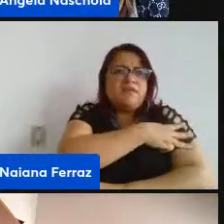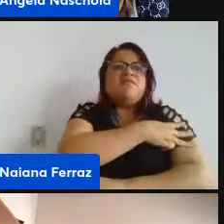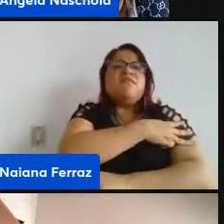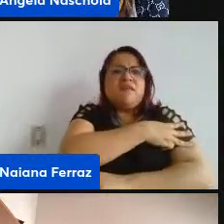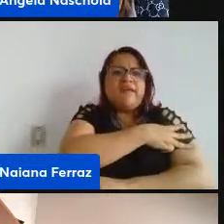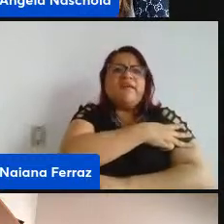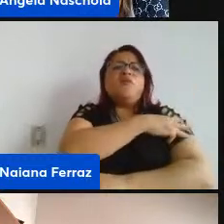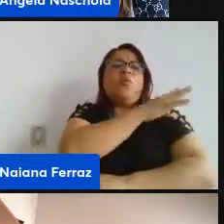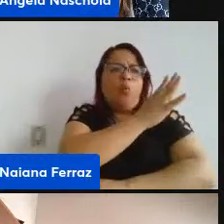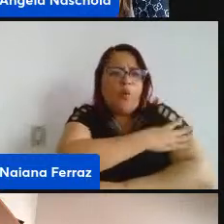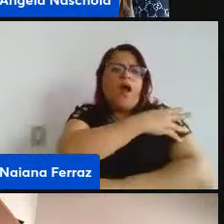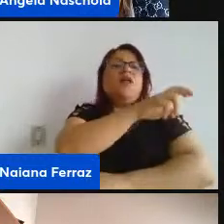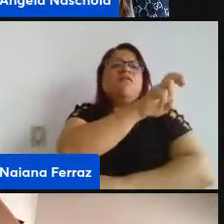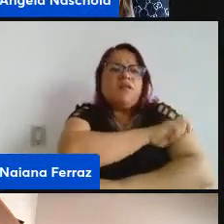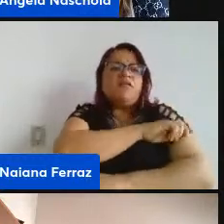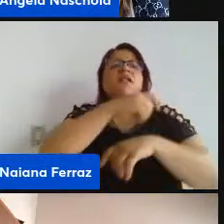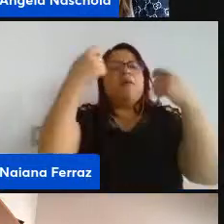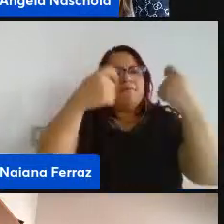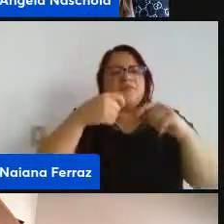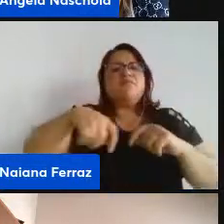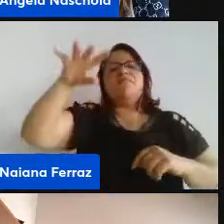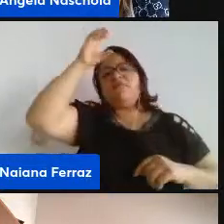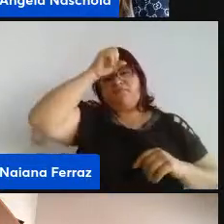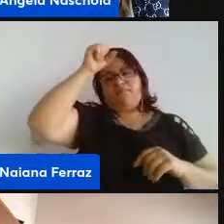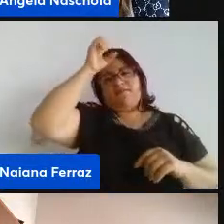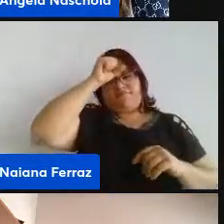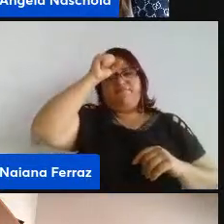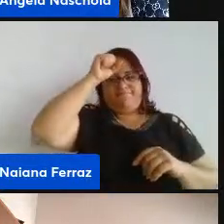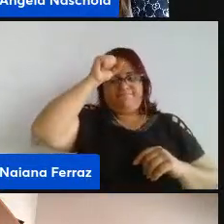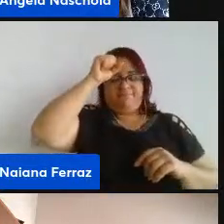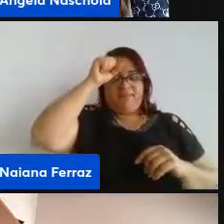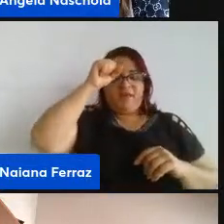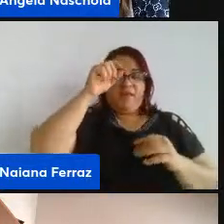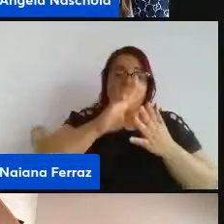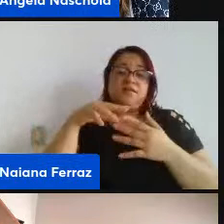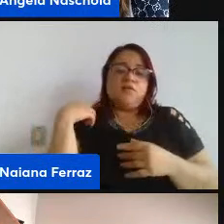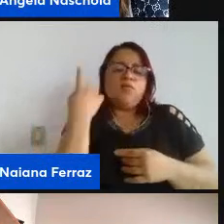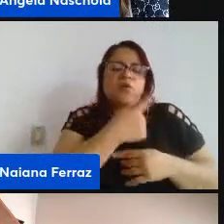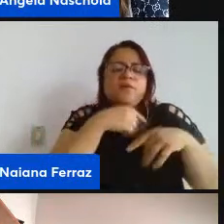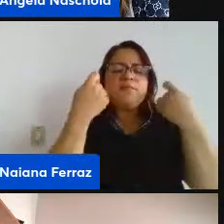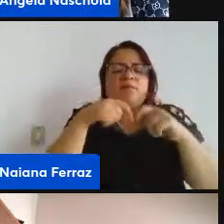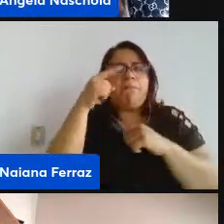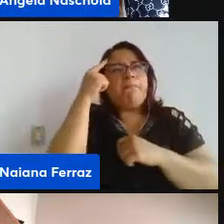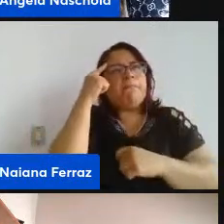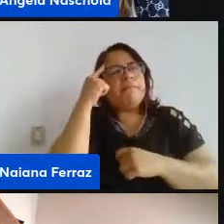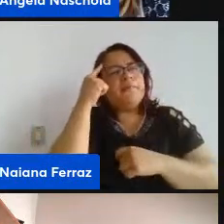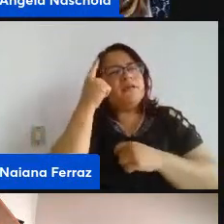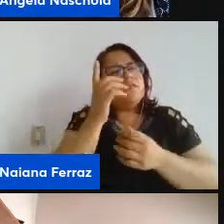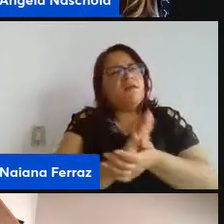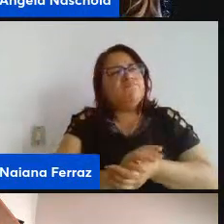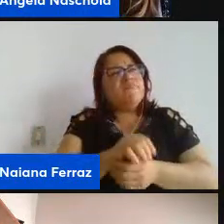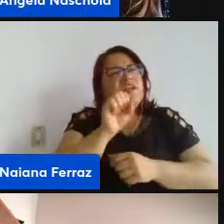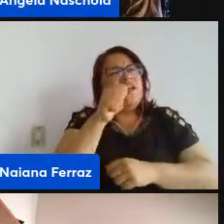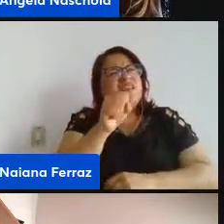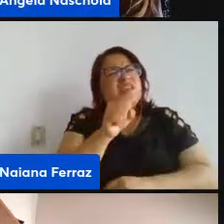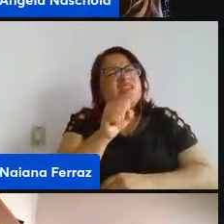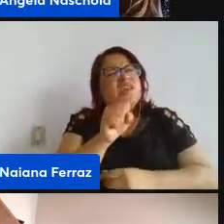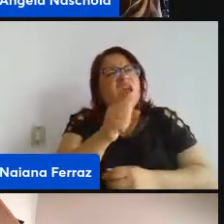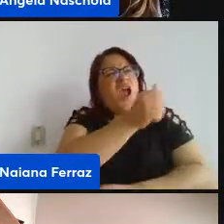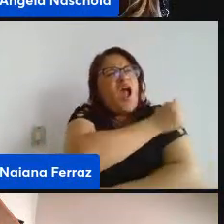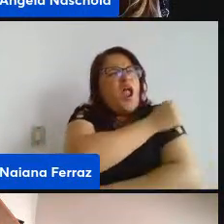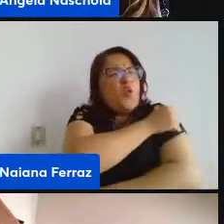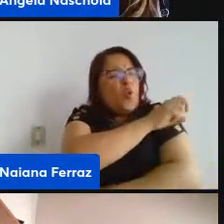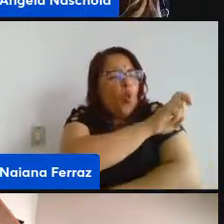e no quinto. Então, é hora de a gente pensar. Se nós temos alunos no quinto ano que